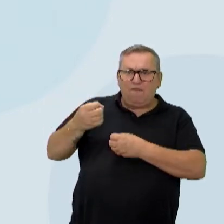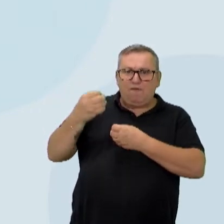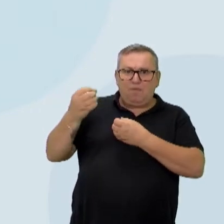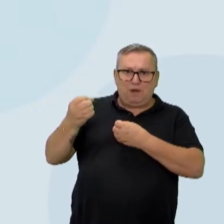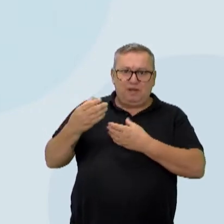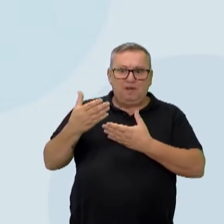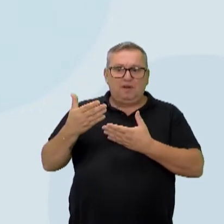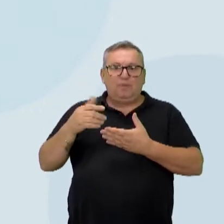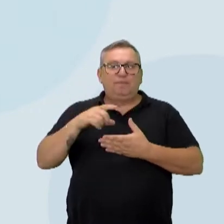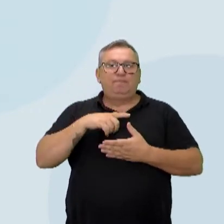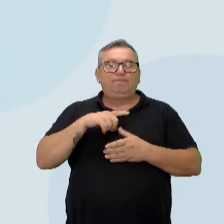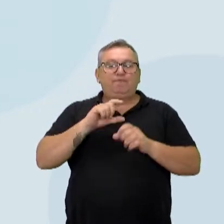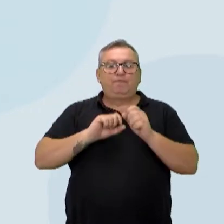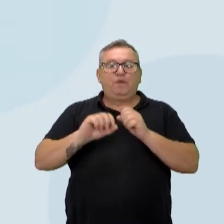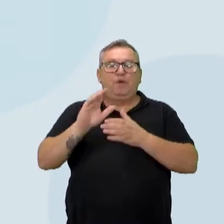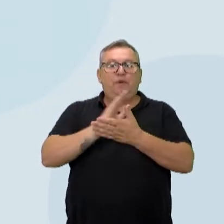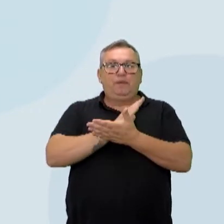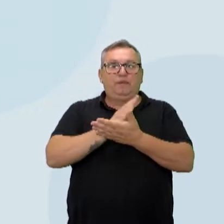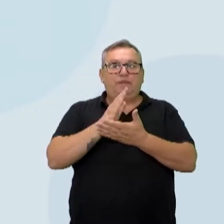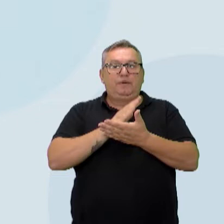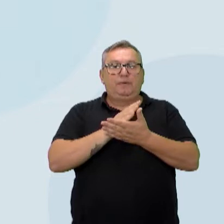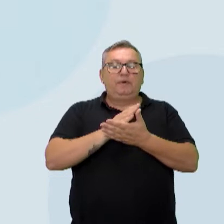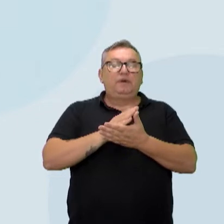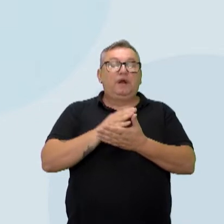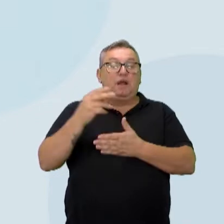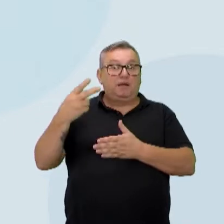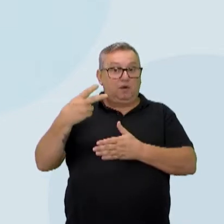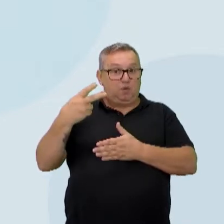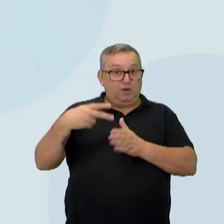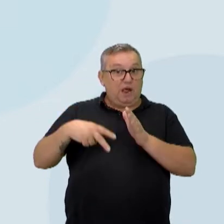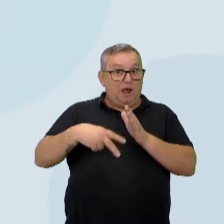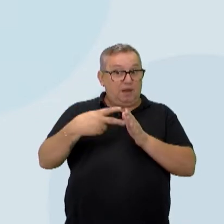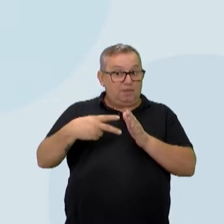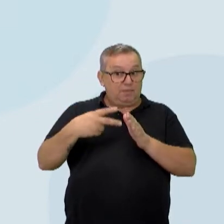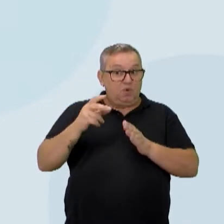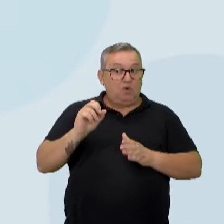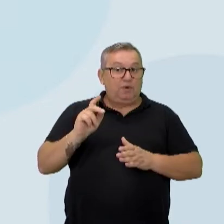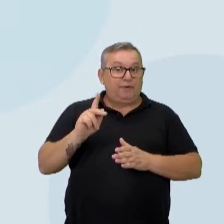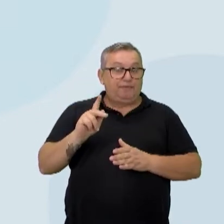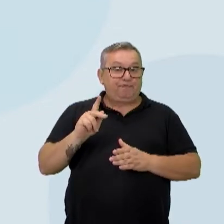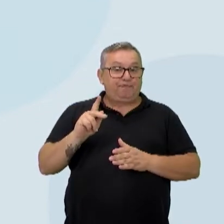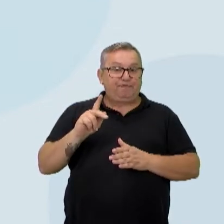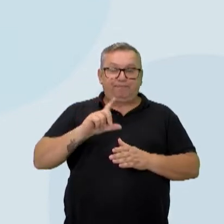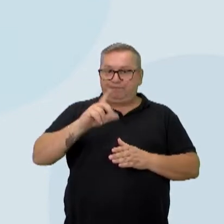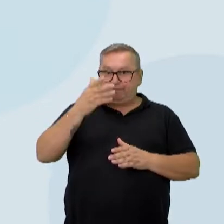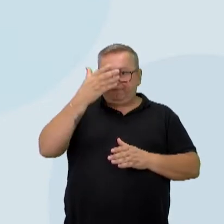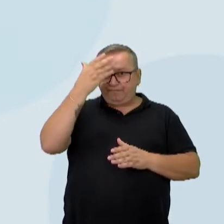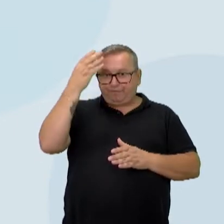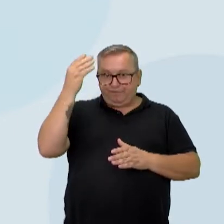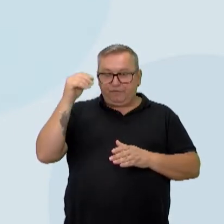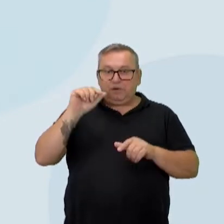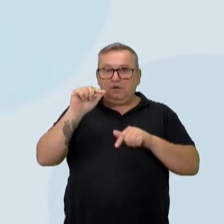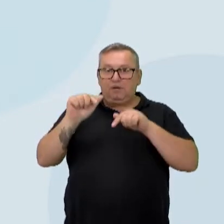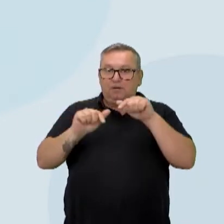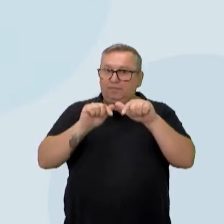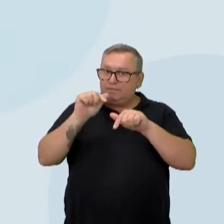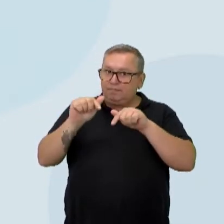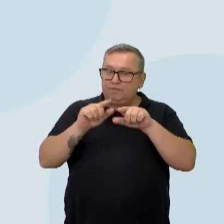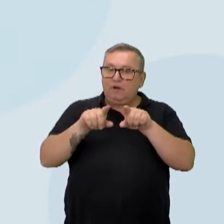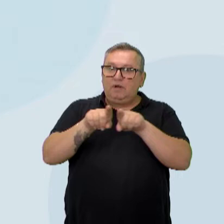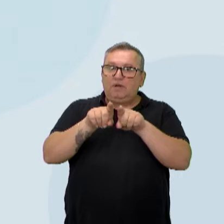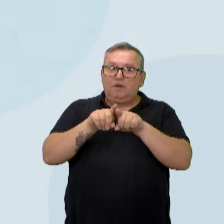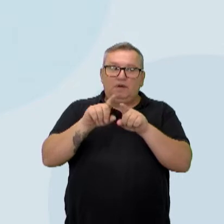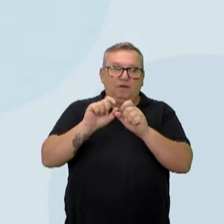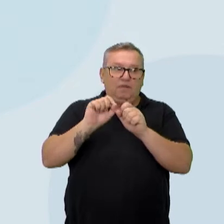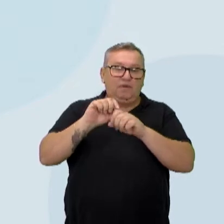separando a parte principal da secundária, tá certo, gente? Então não se esqueça, a gente está trabalhando um por um. E essa que a gente acabou